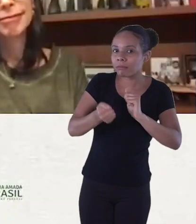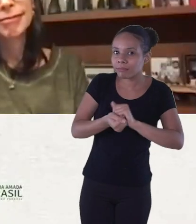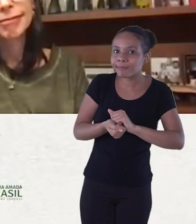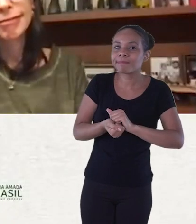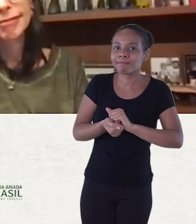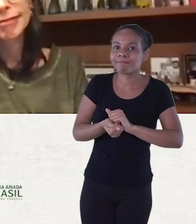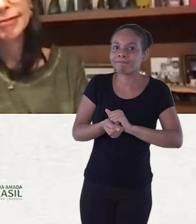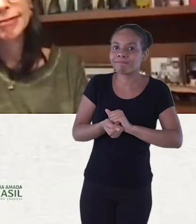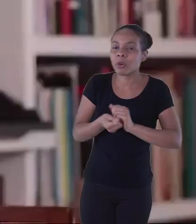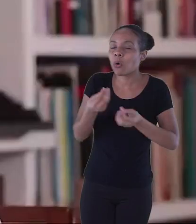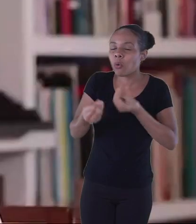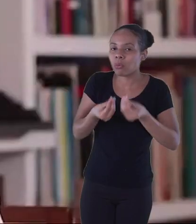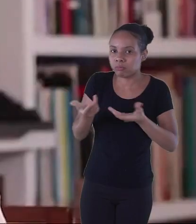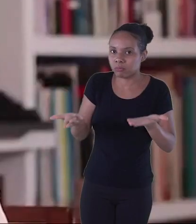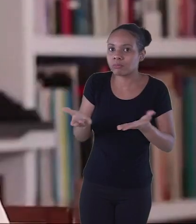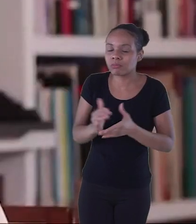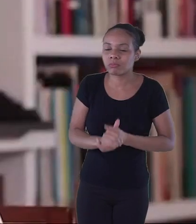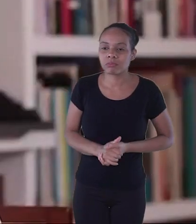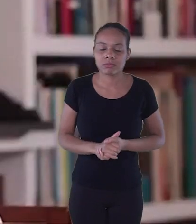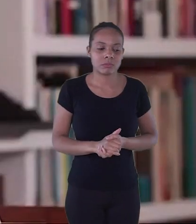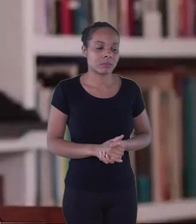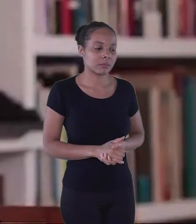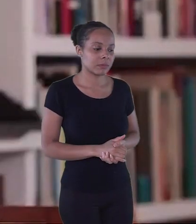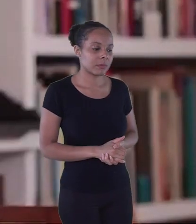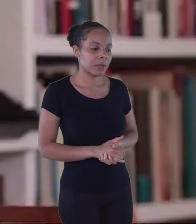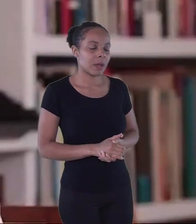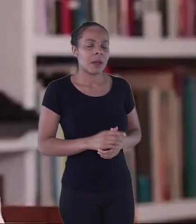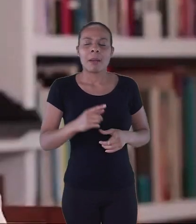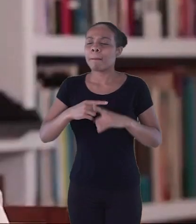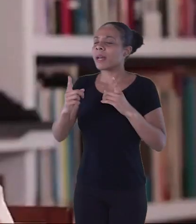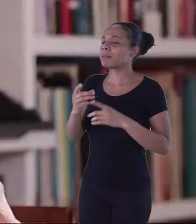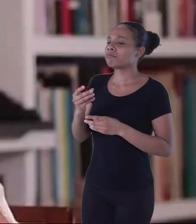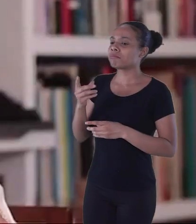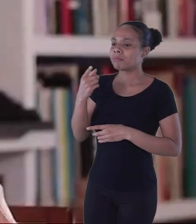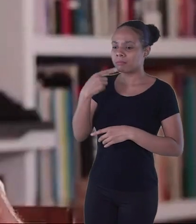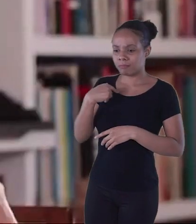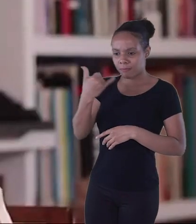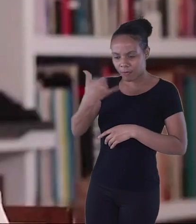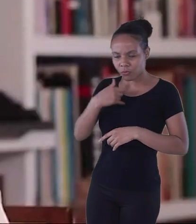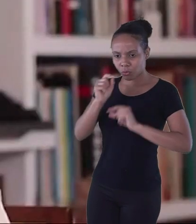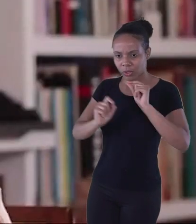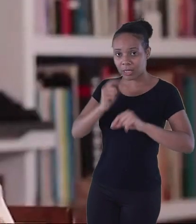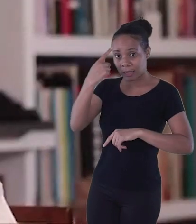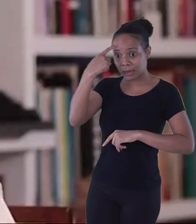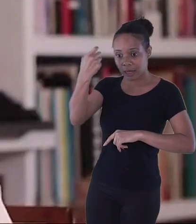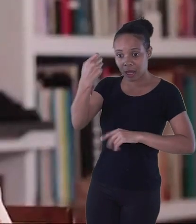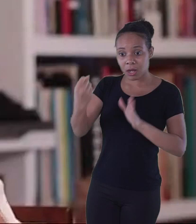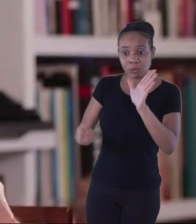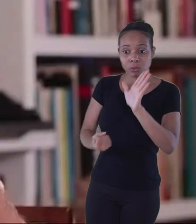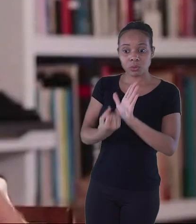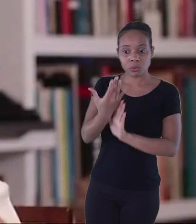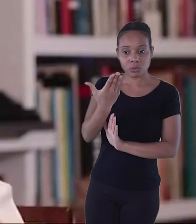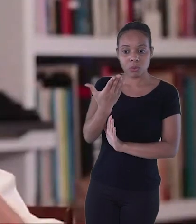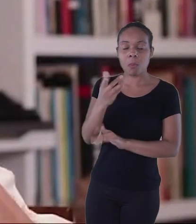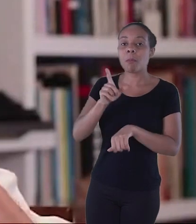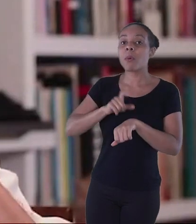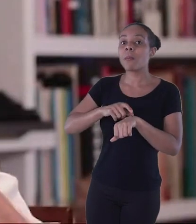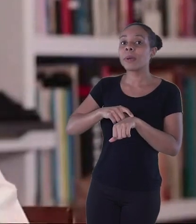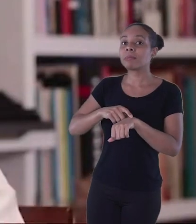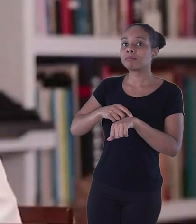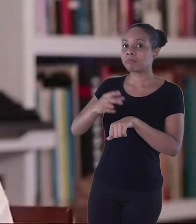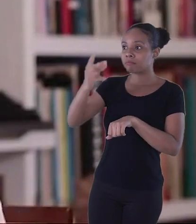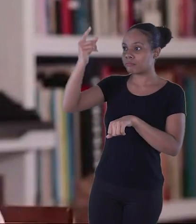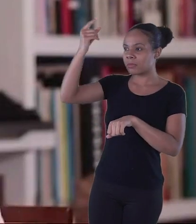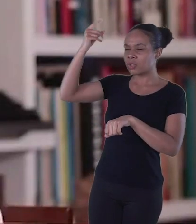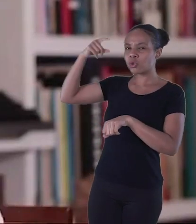sentido, essa ideia surgiu quando vocês perceberam que a história embranqueceu,